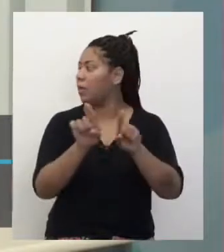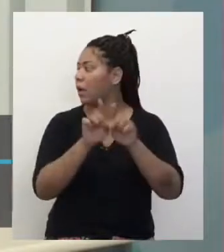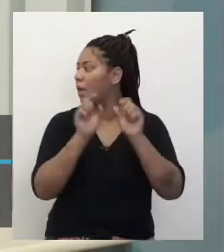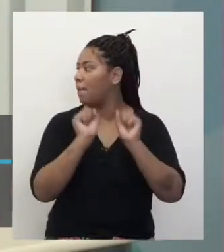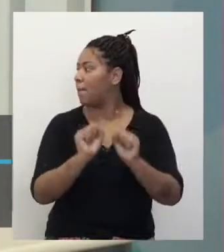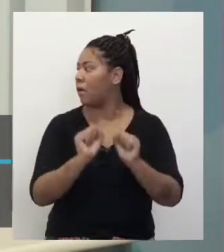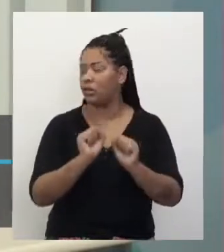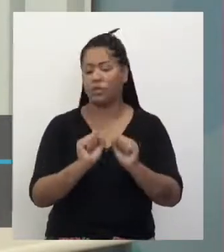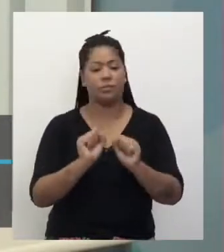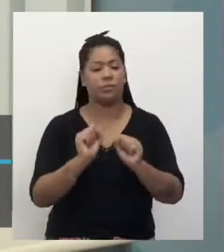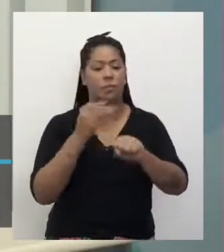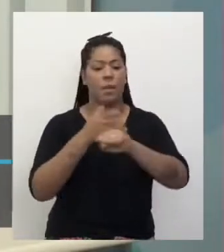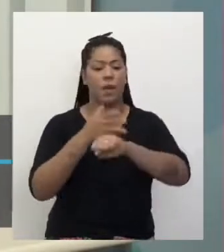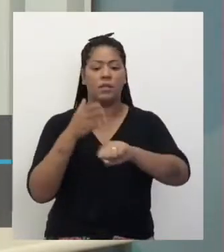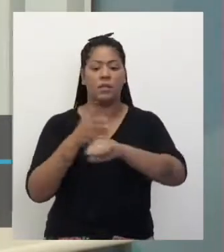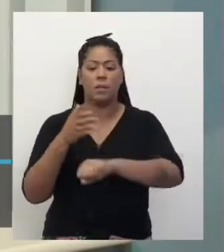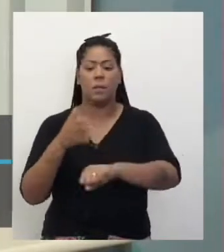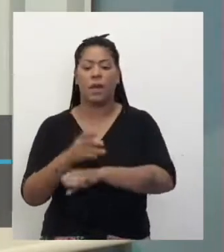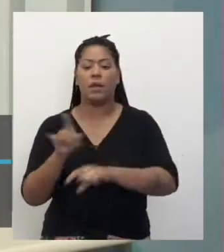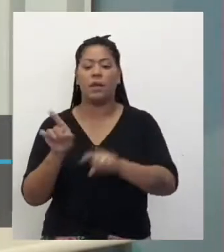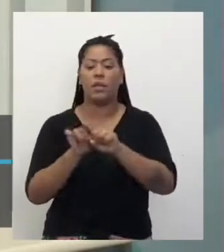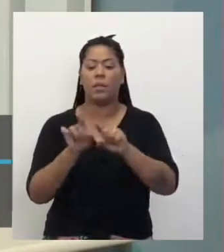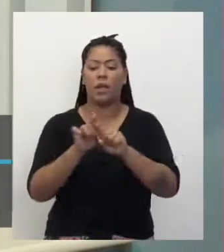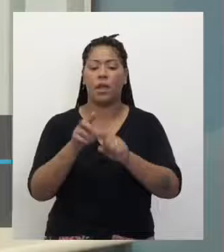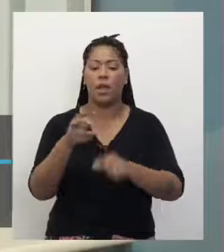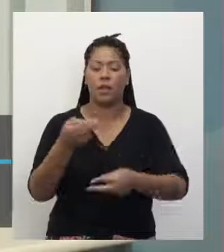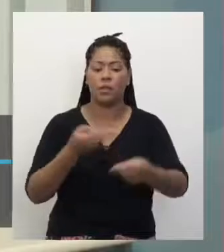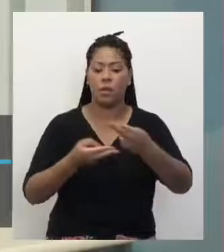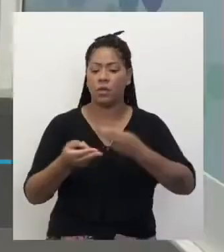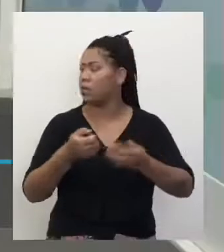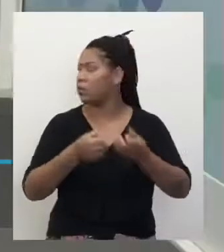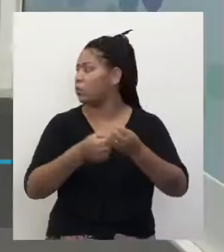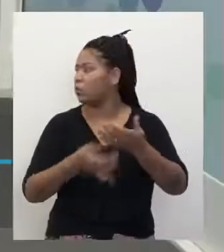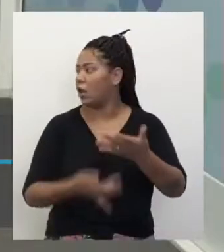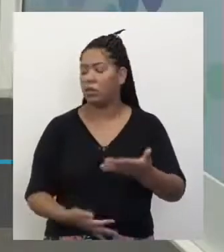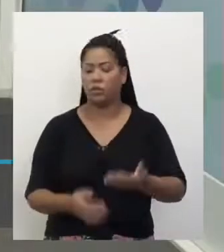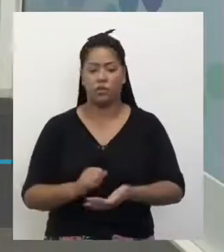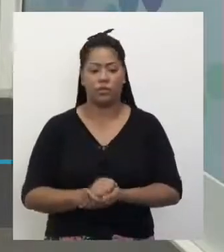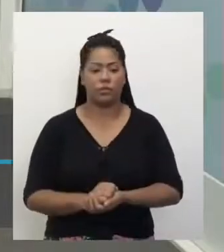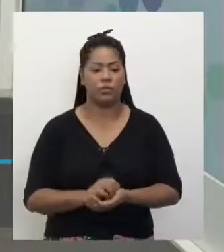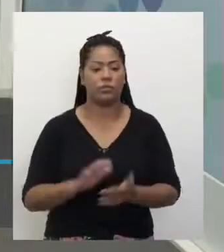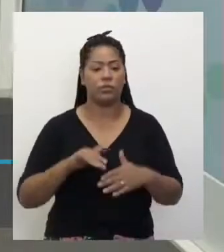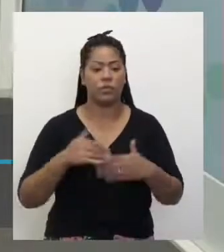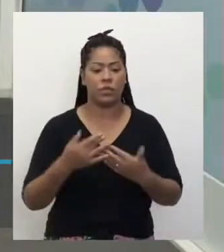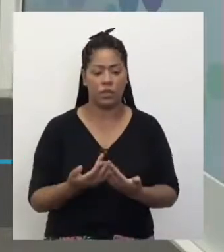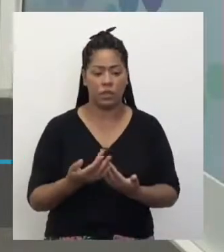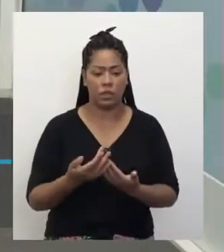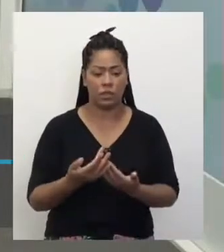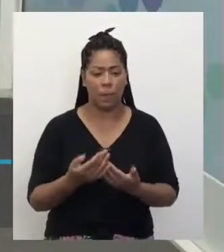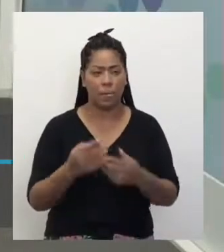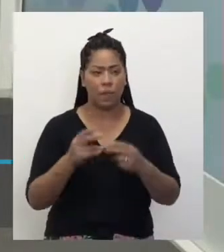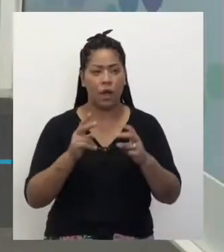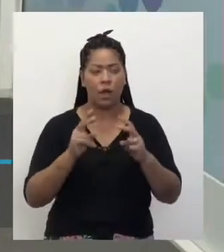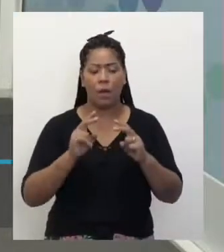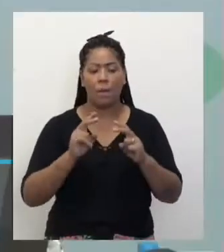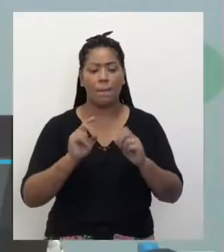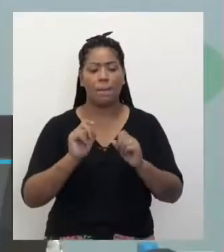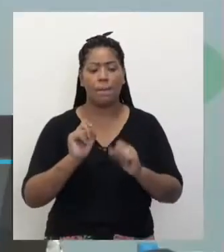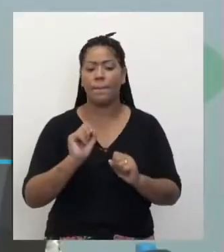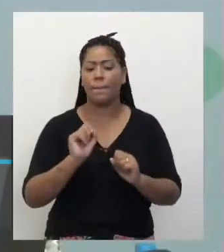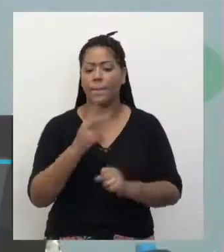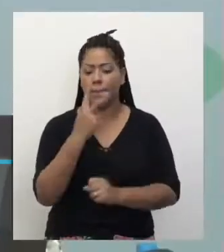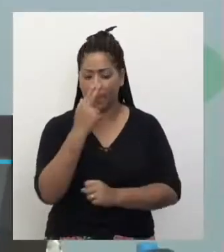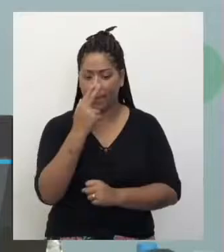casa participando aí, mandando as respostas, os comentários no chat. Isso, se vocês observarem, né, alguma outra informação que não tenhamos